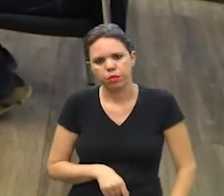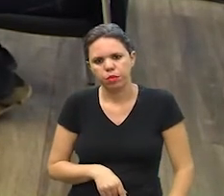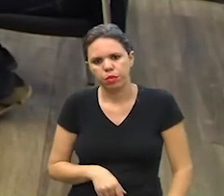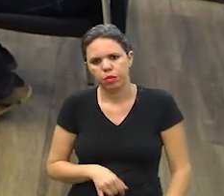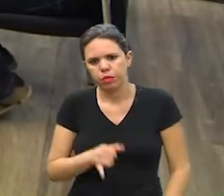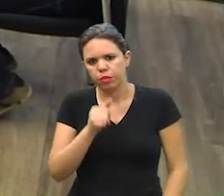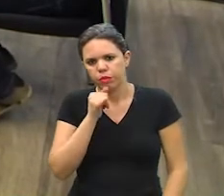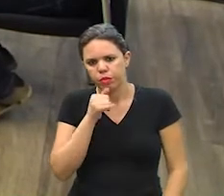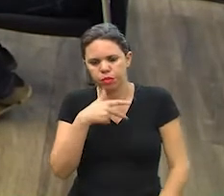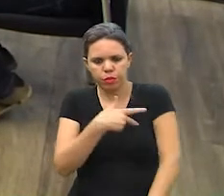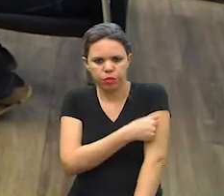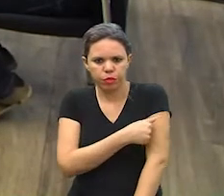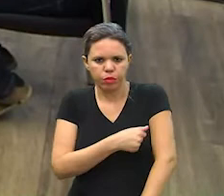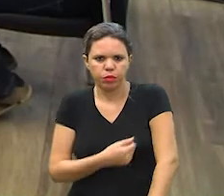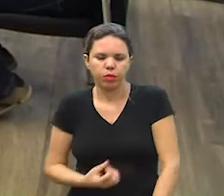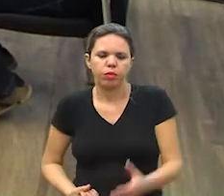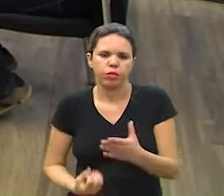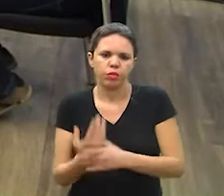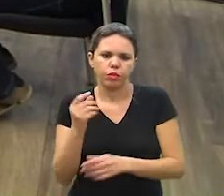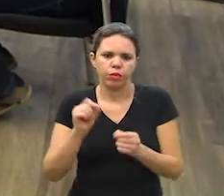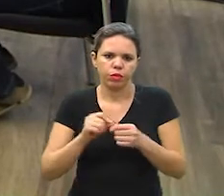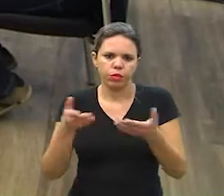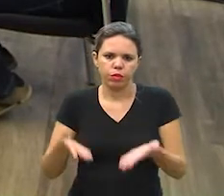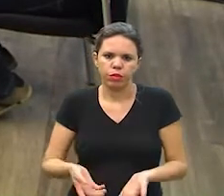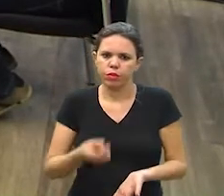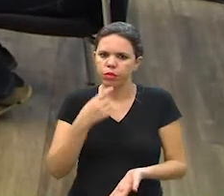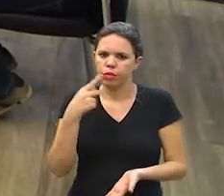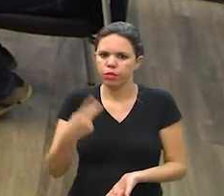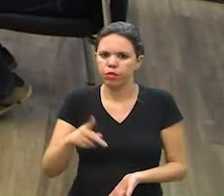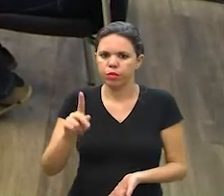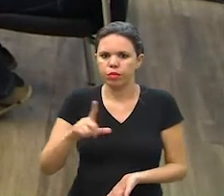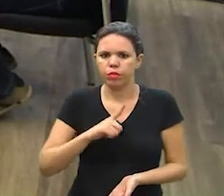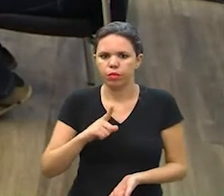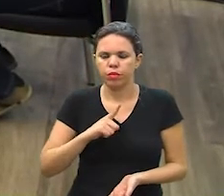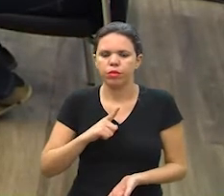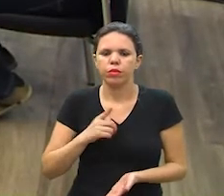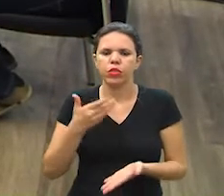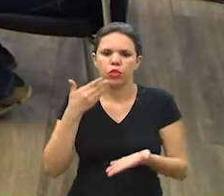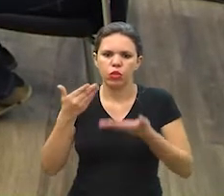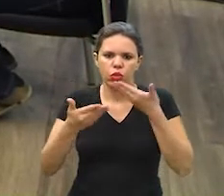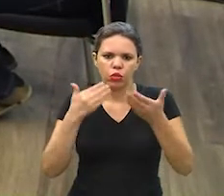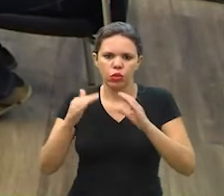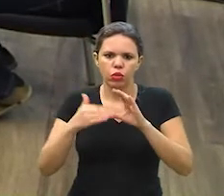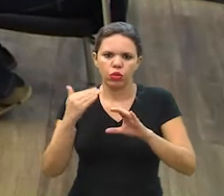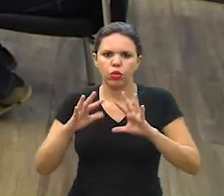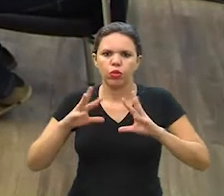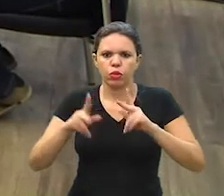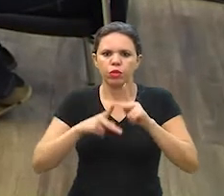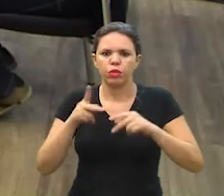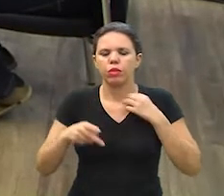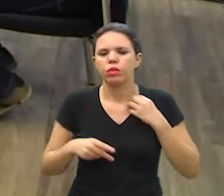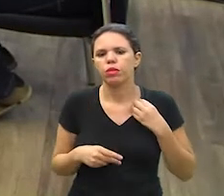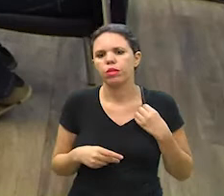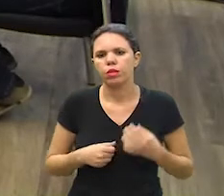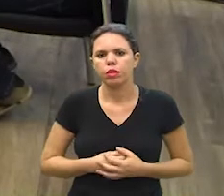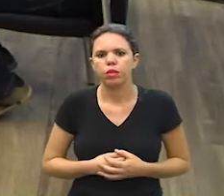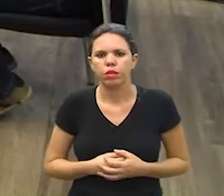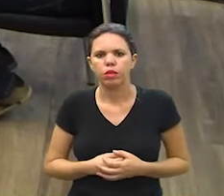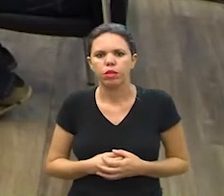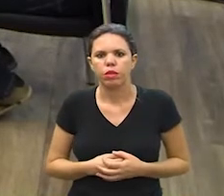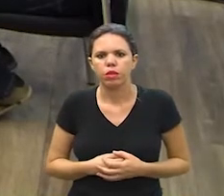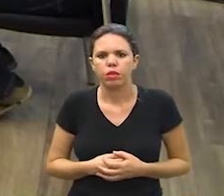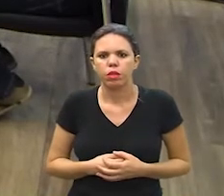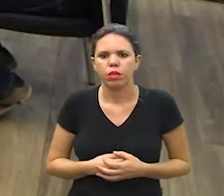O exemplo da vacinação que está sendo feito aqui em Campinas, a gente tem recebido elogios de todas as partes. Então, isso